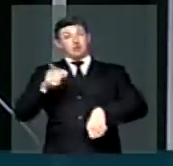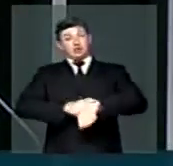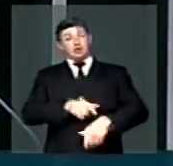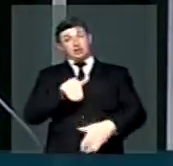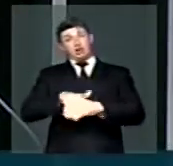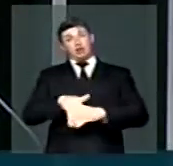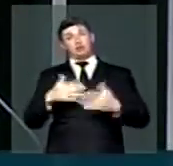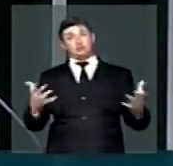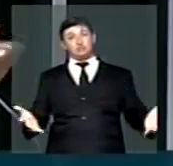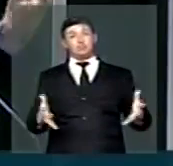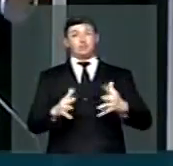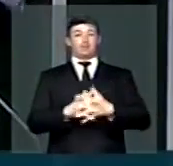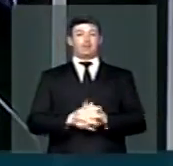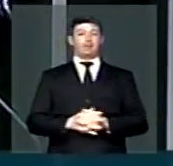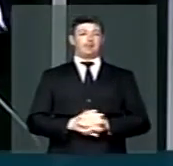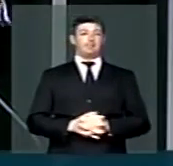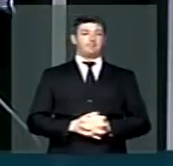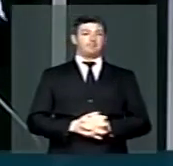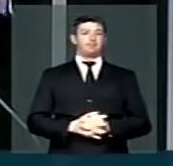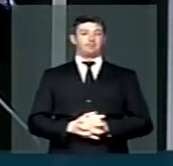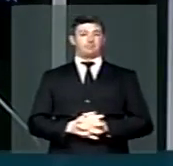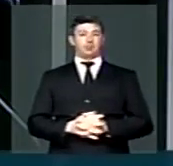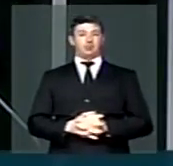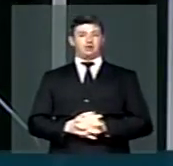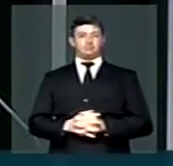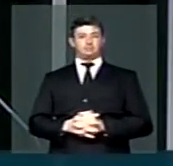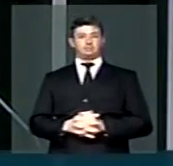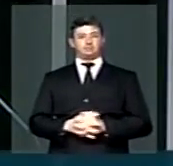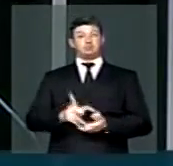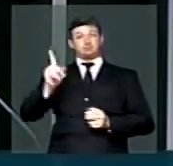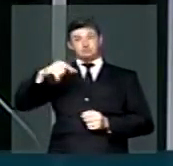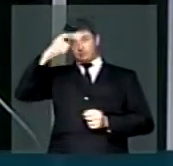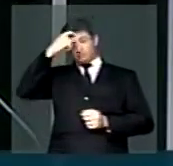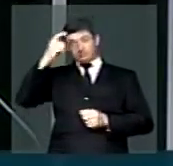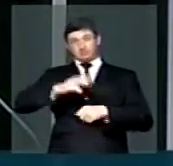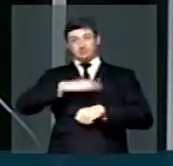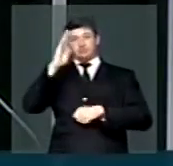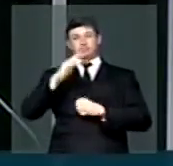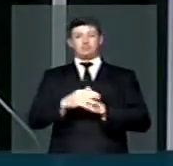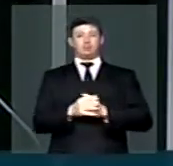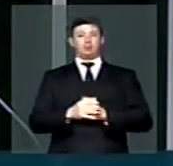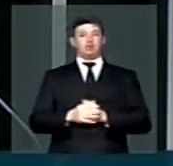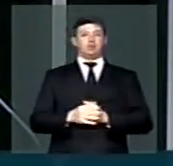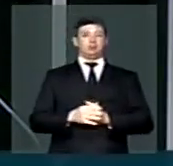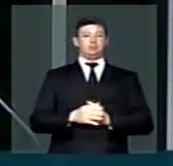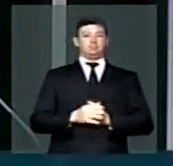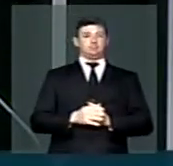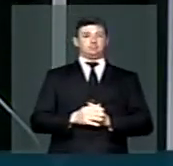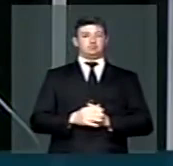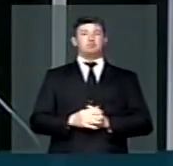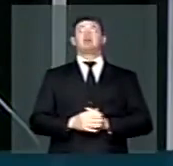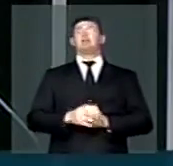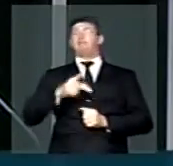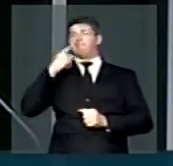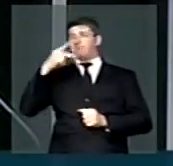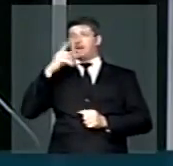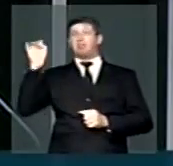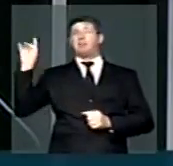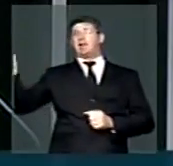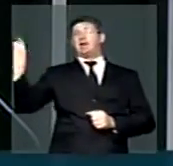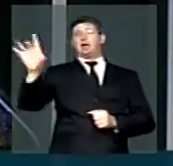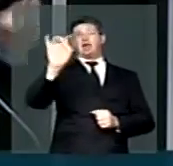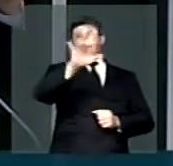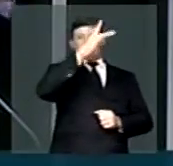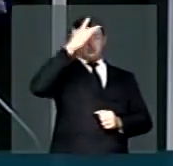voto, que fale mais alto a sua consciência, que diga a cada um e a cada uma dos